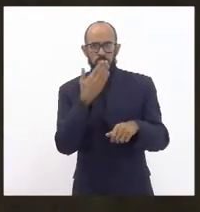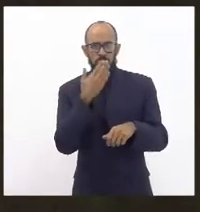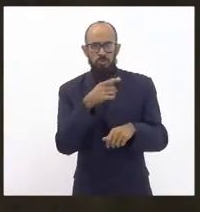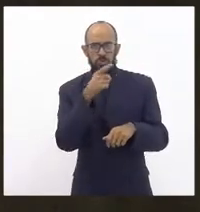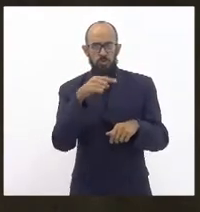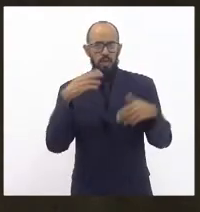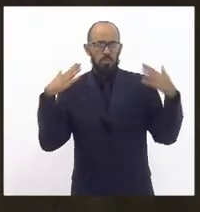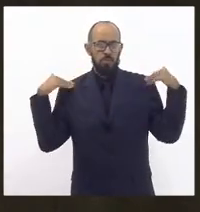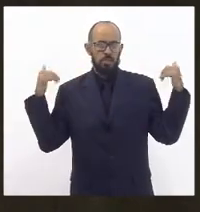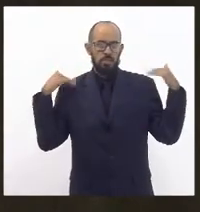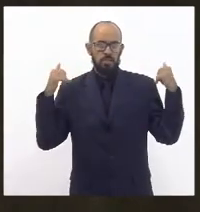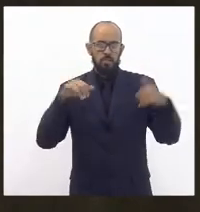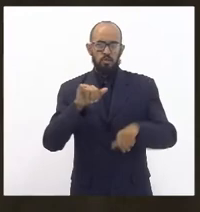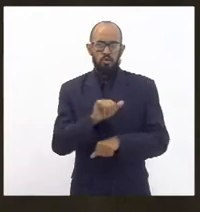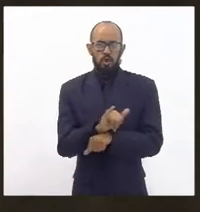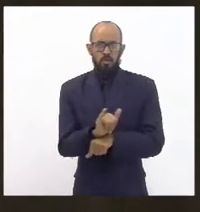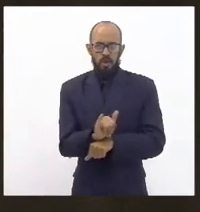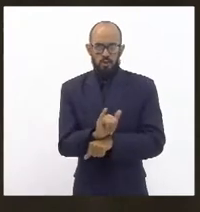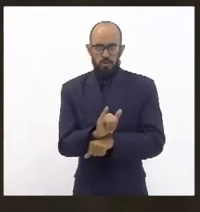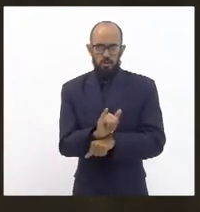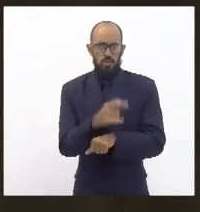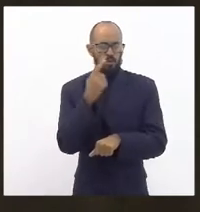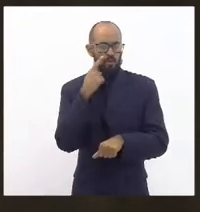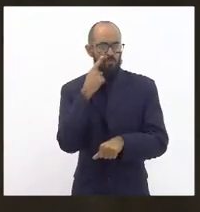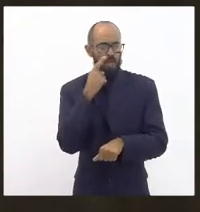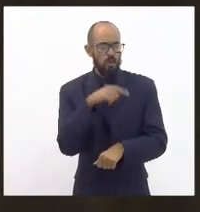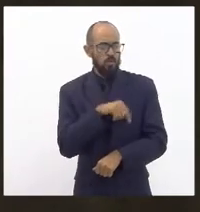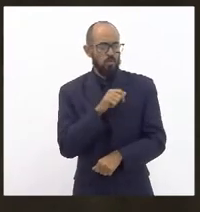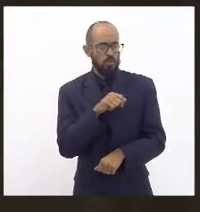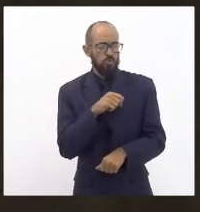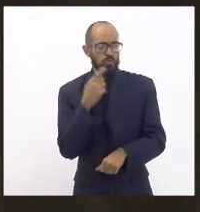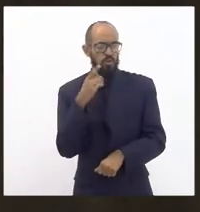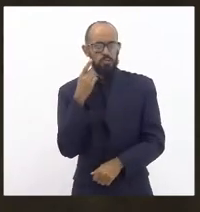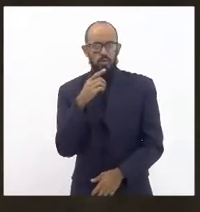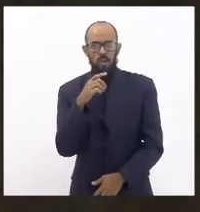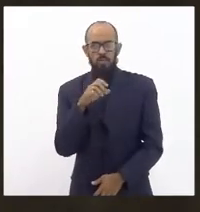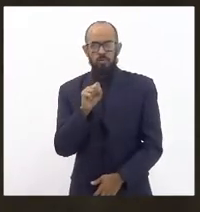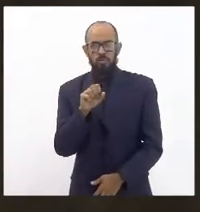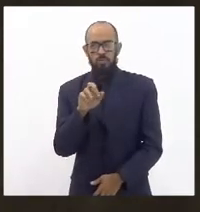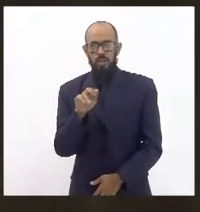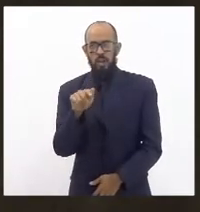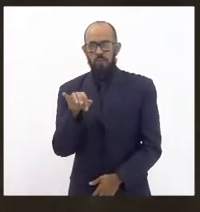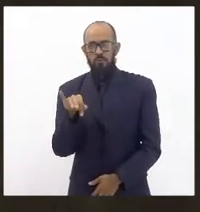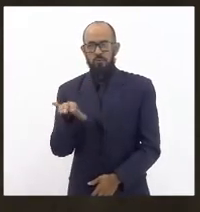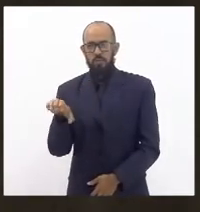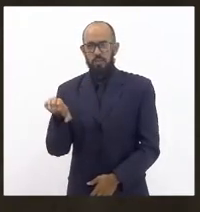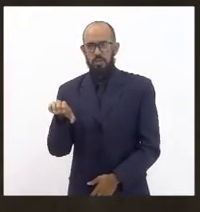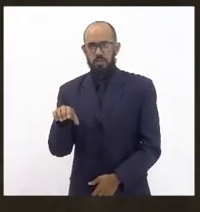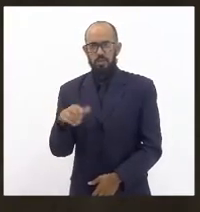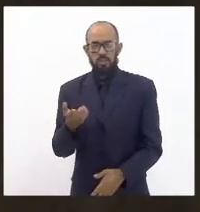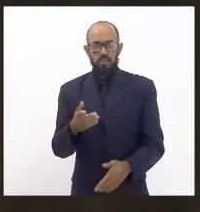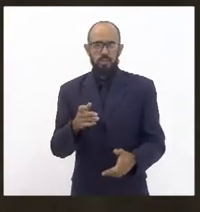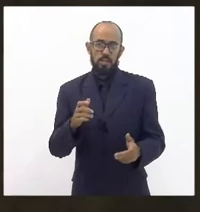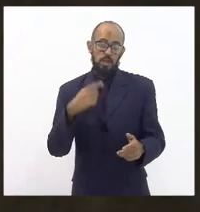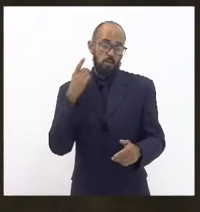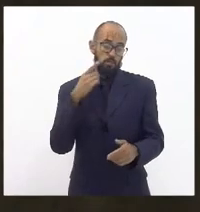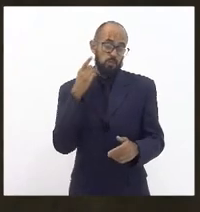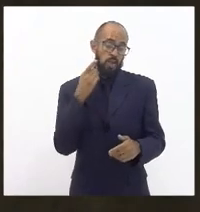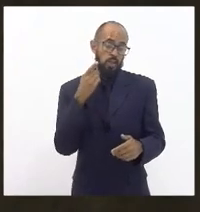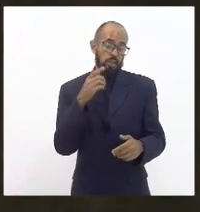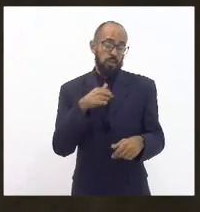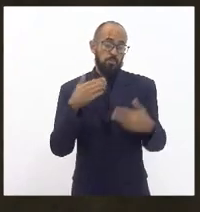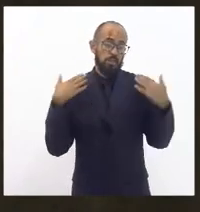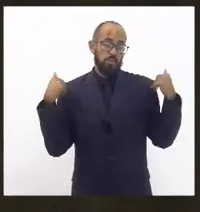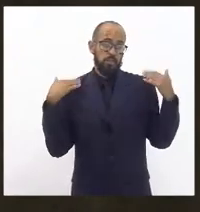vejo deputado do PSOL da terapia aqui trabalhando com afinco e a deputada que foi a propositora batendo perna em Nova York